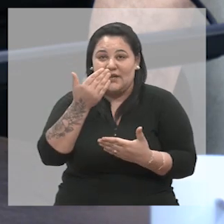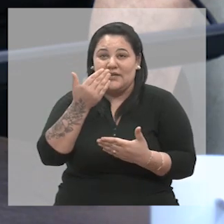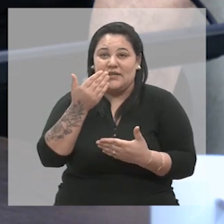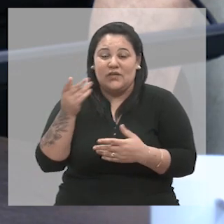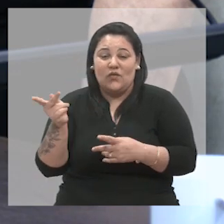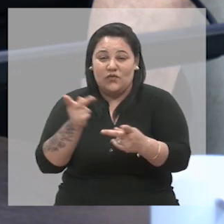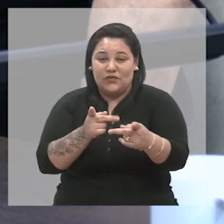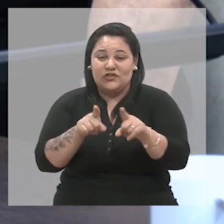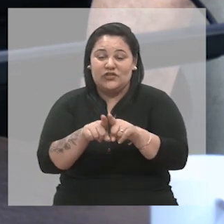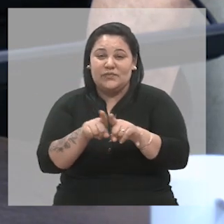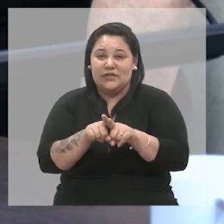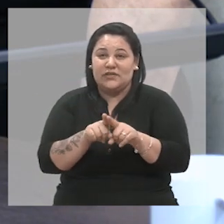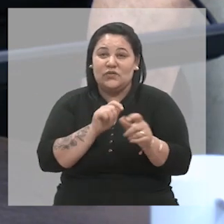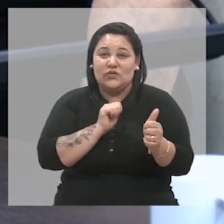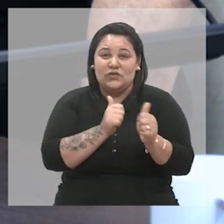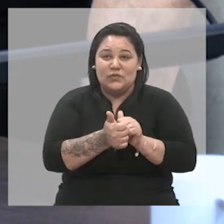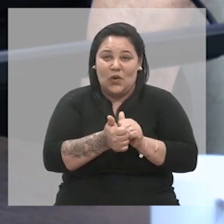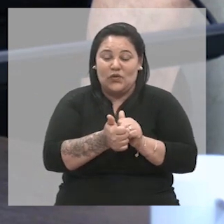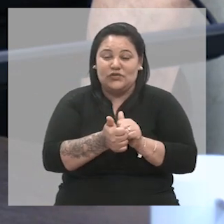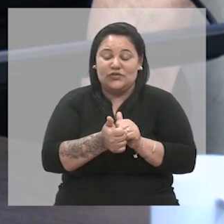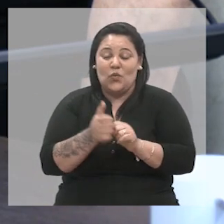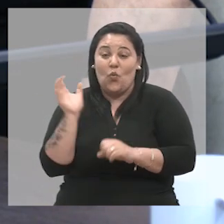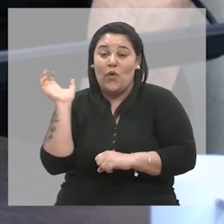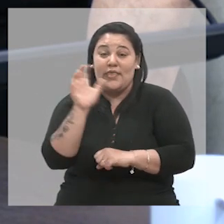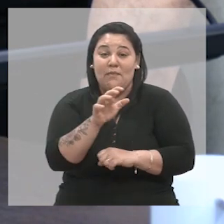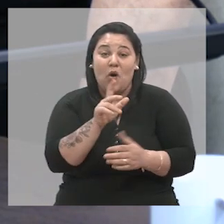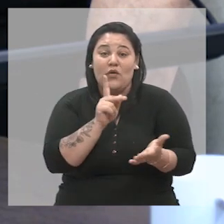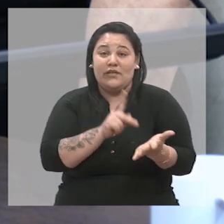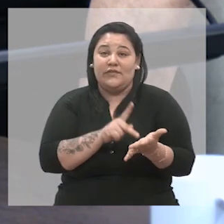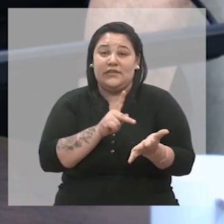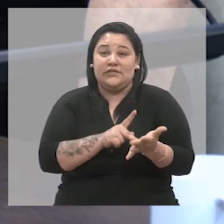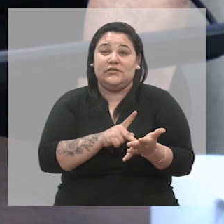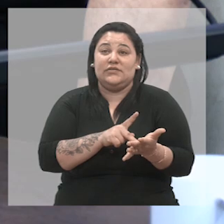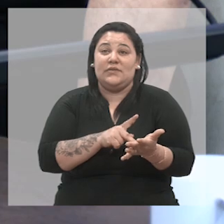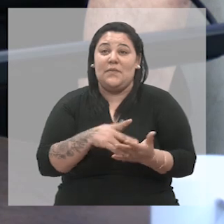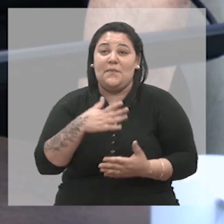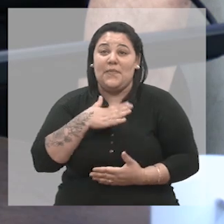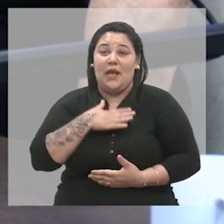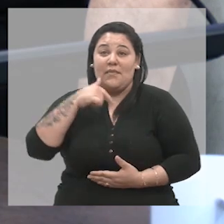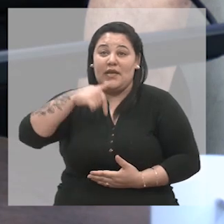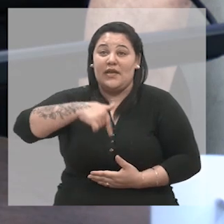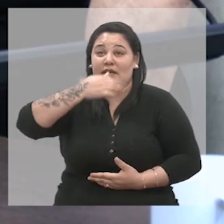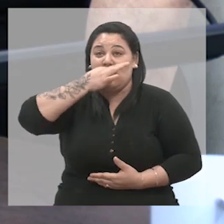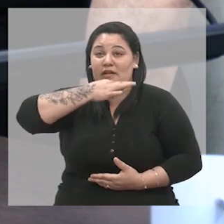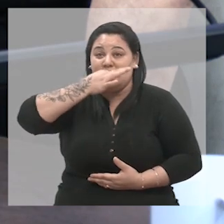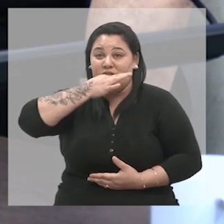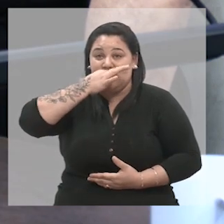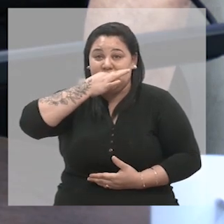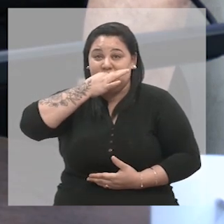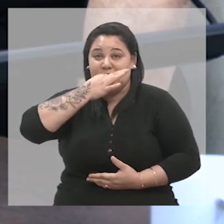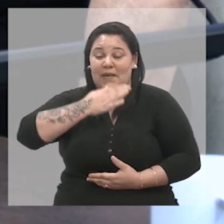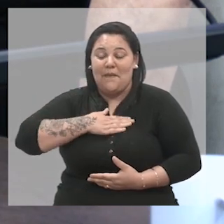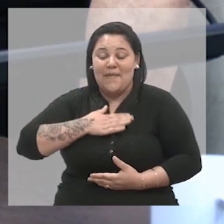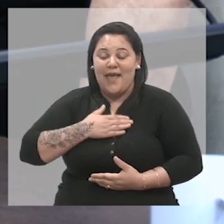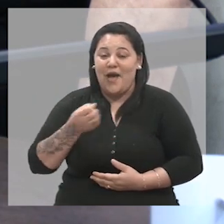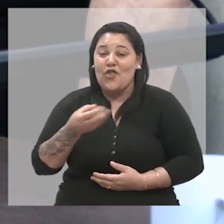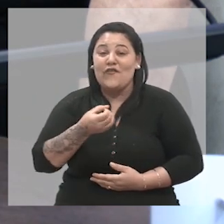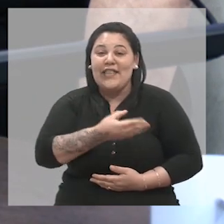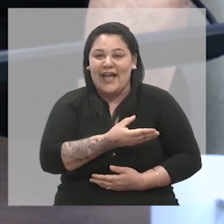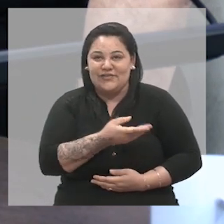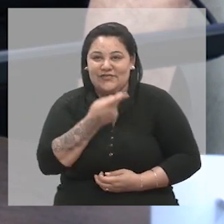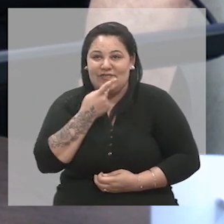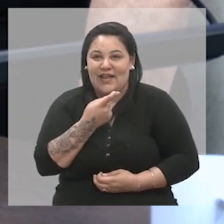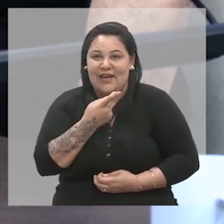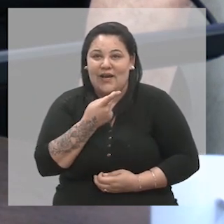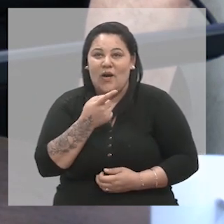convite. O esporte o handebol, na verdade, para mim aqui em Caxias é meio que uma